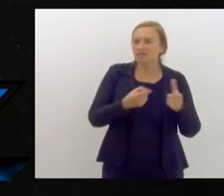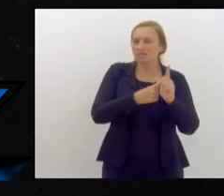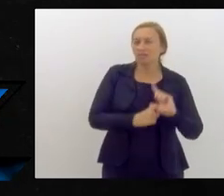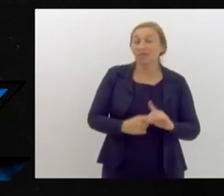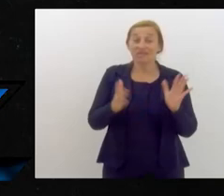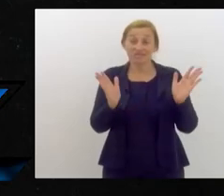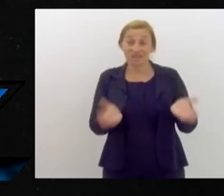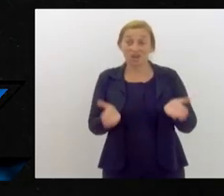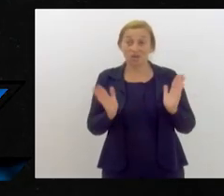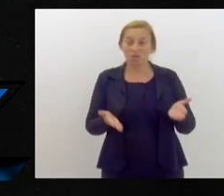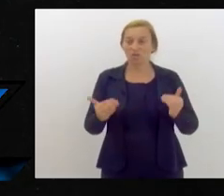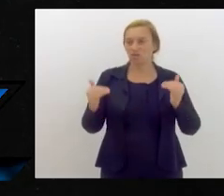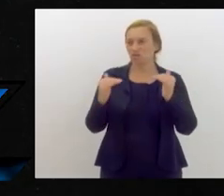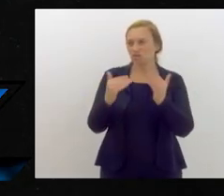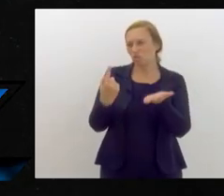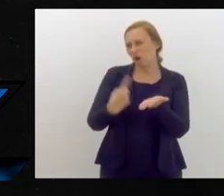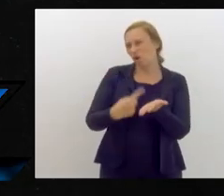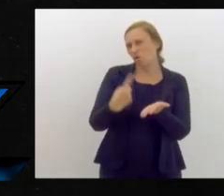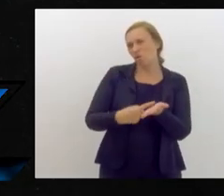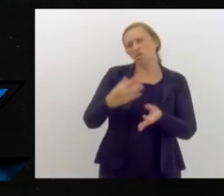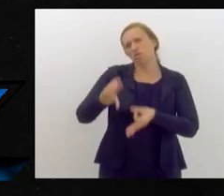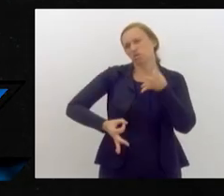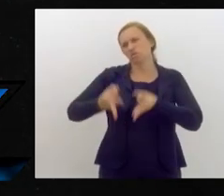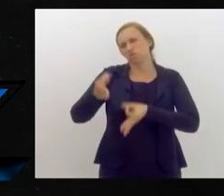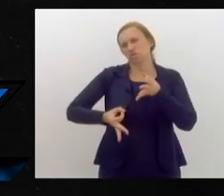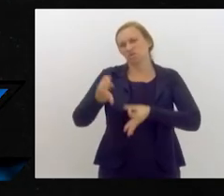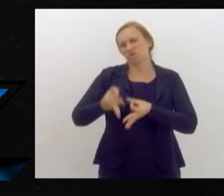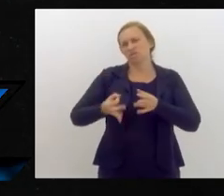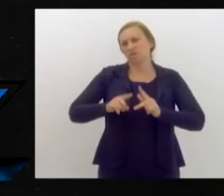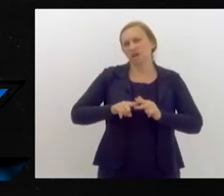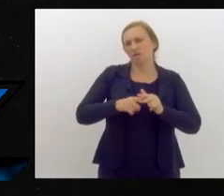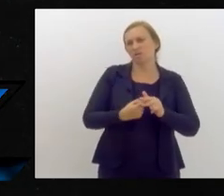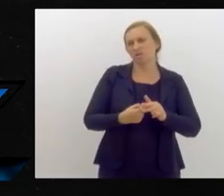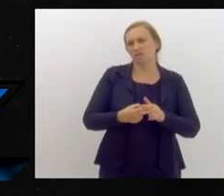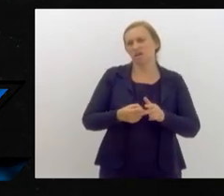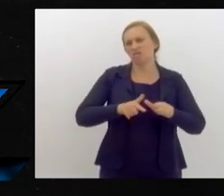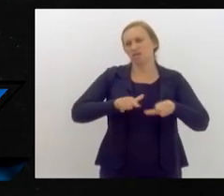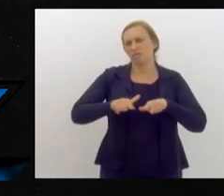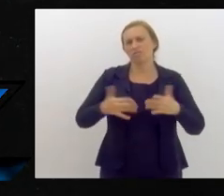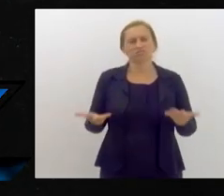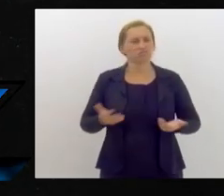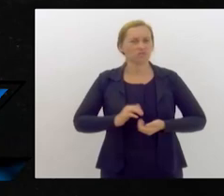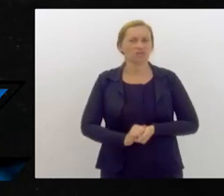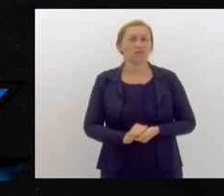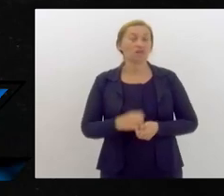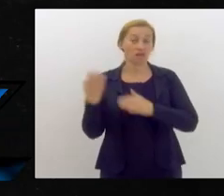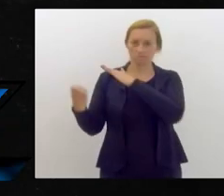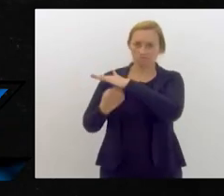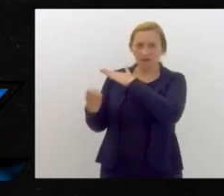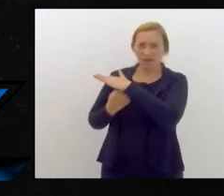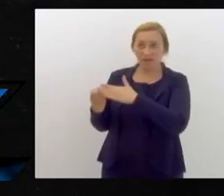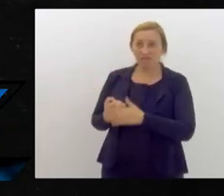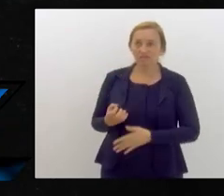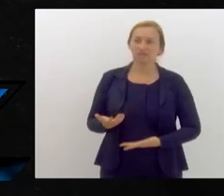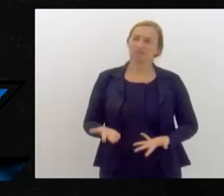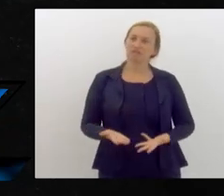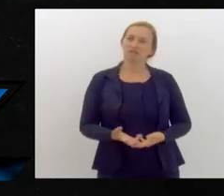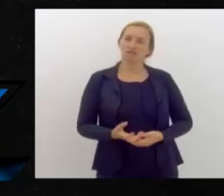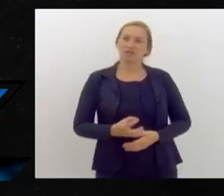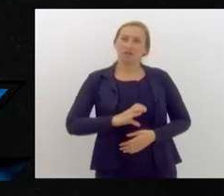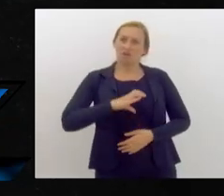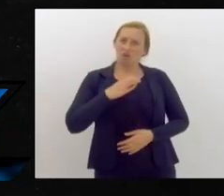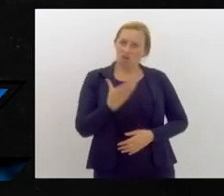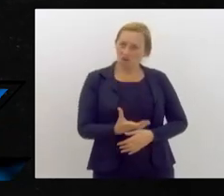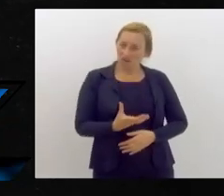agora de um acordo extrajudicial para manutenção do serviço e a empresa ainda tem a coragem